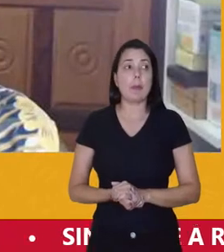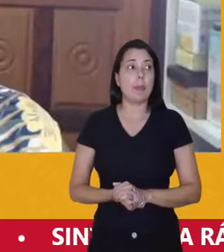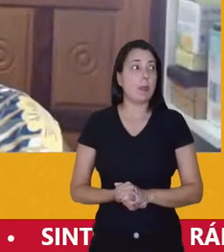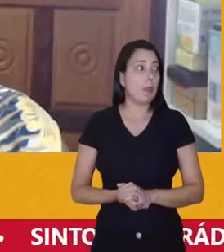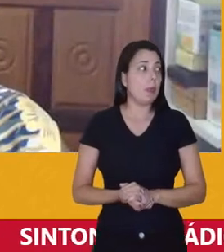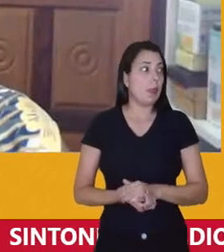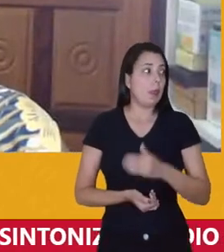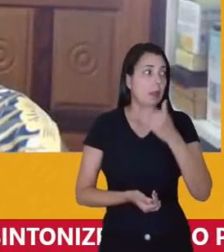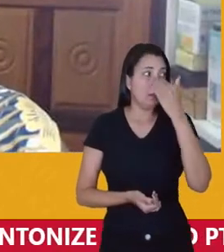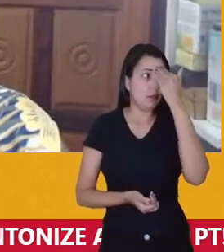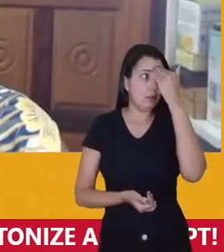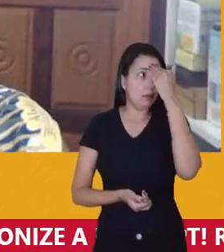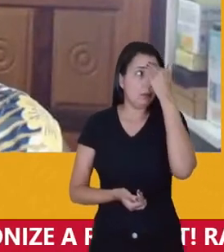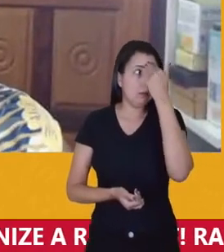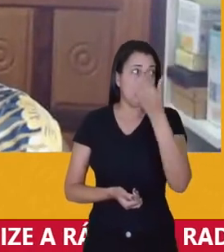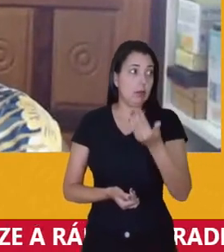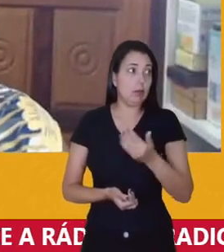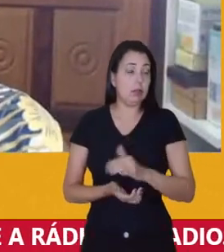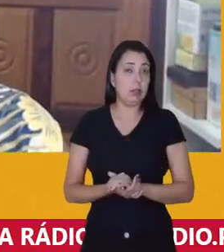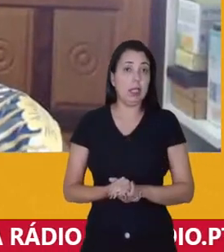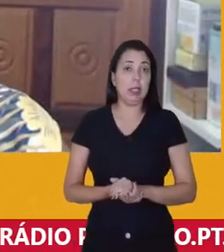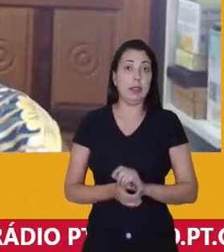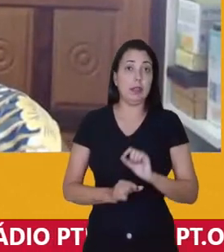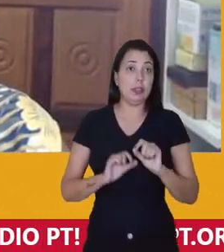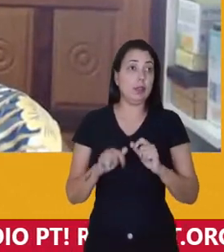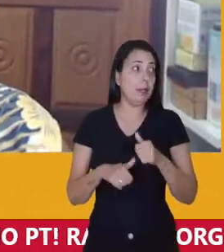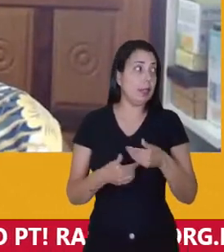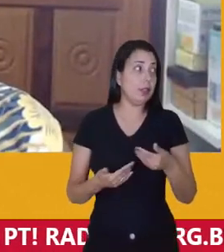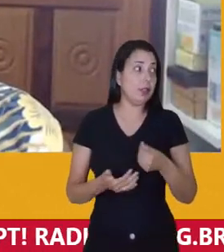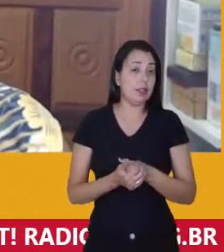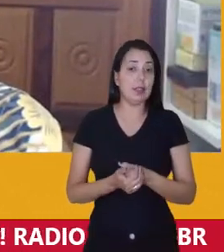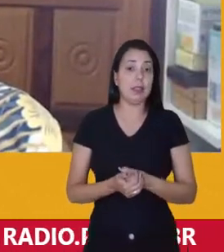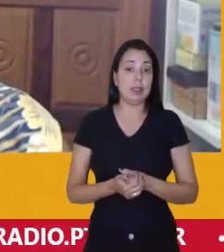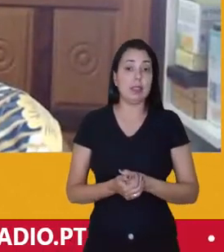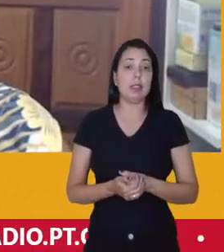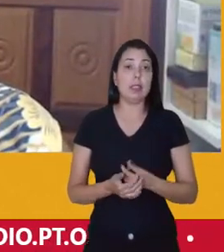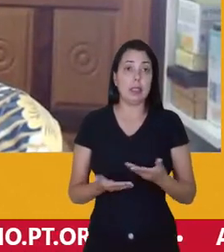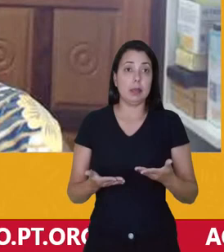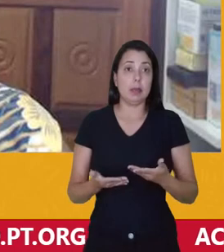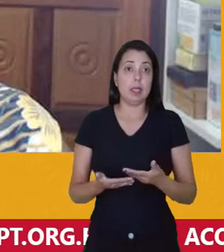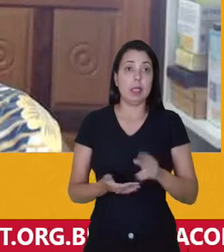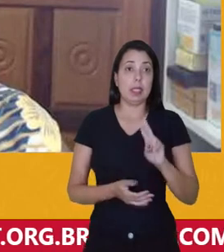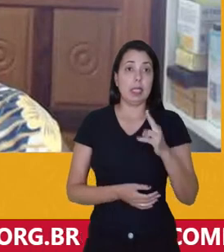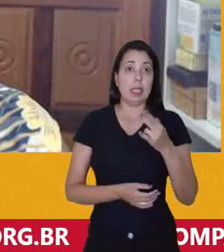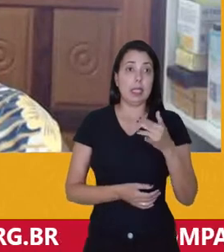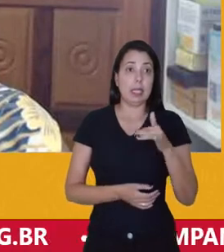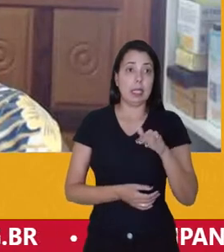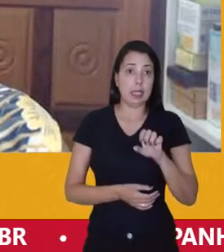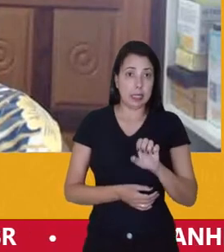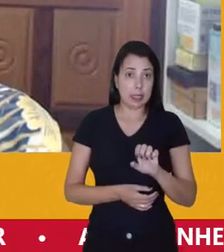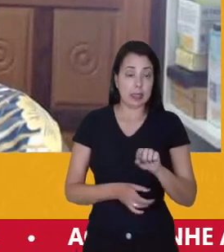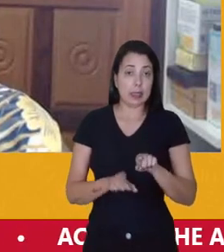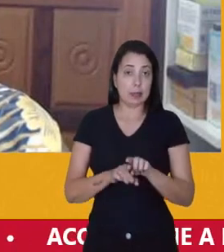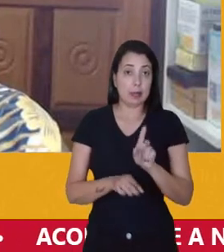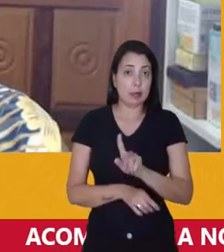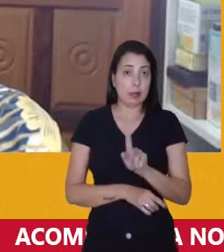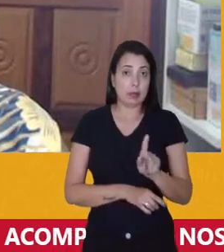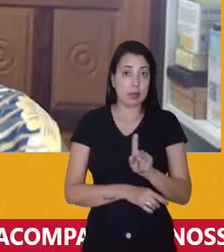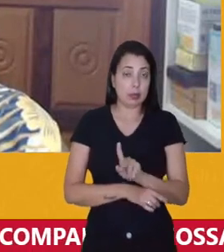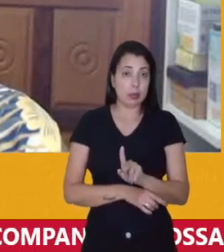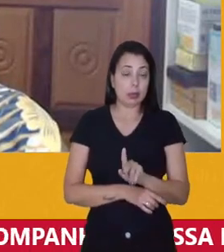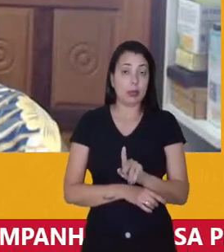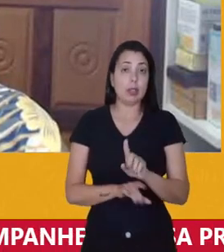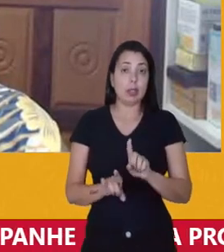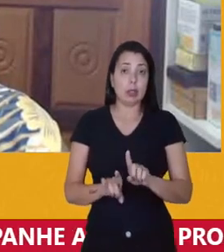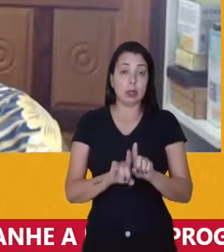nós é que agradecemos, Cristina. A nossa outra convidada é Ellen de Lima Souza, que é professora adjunta